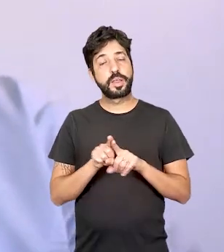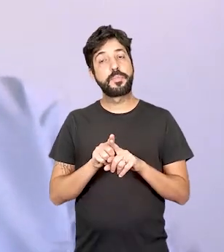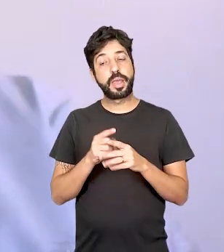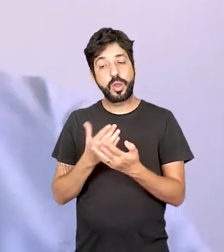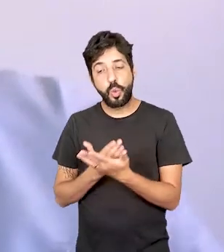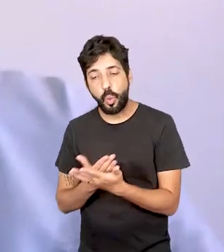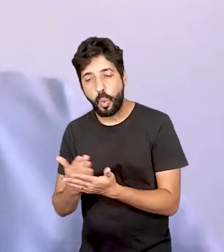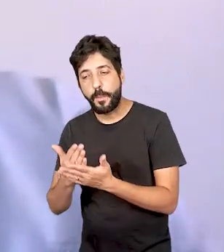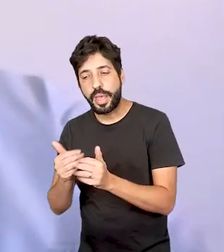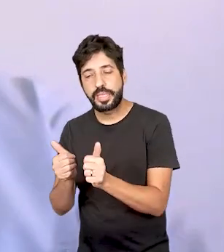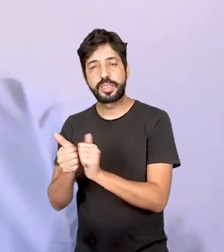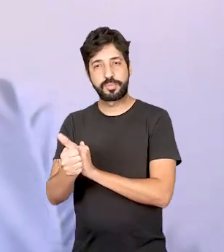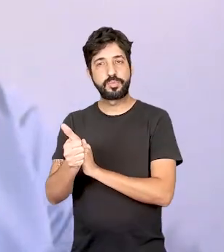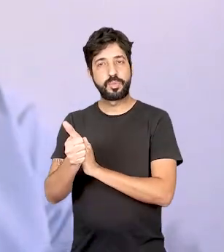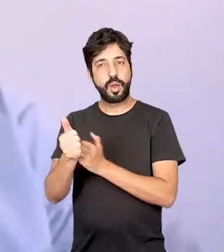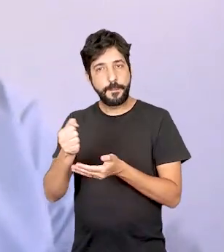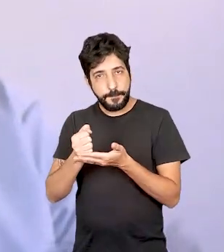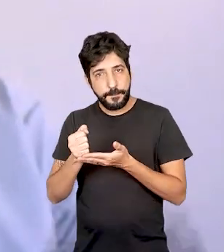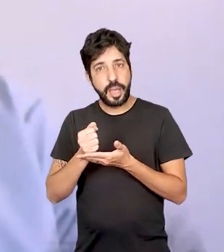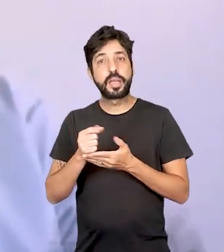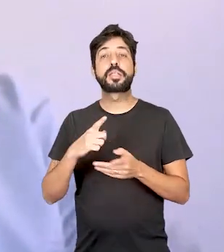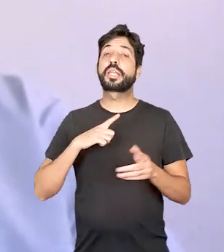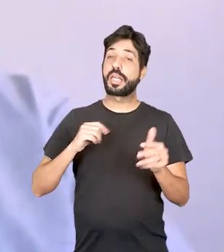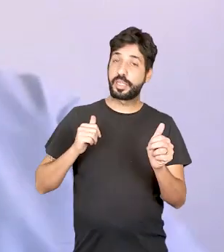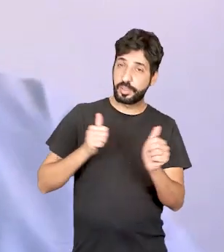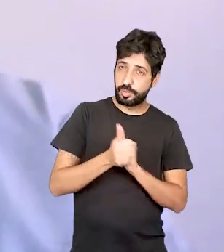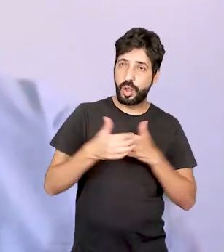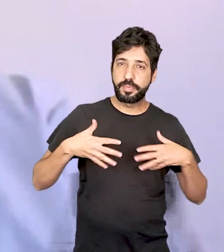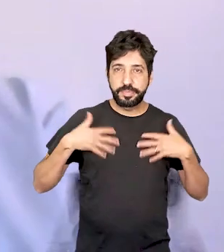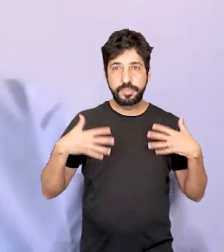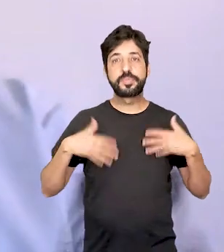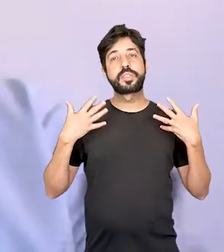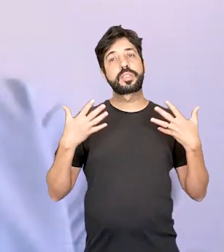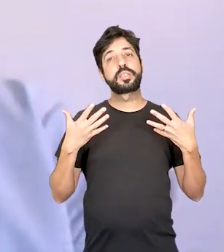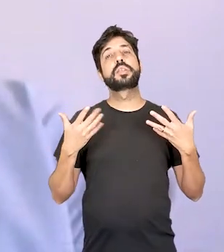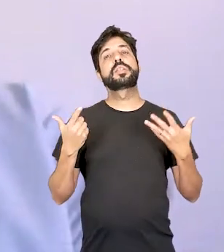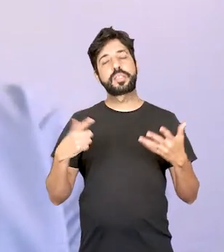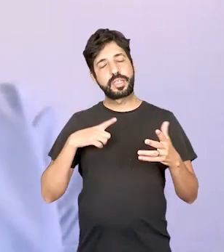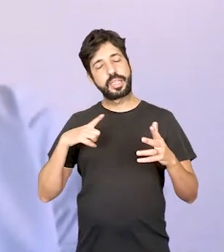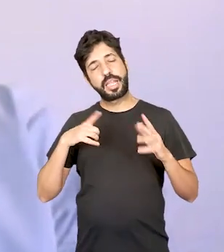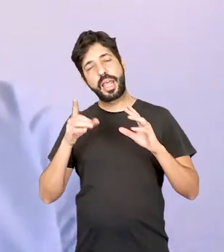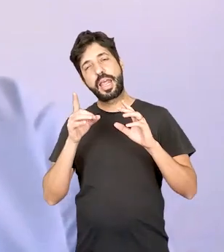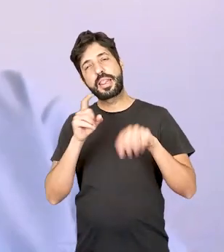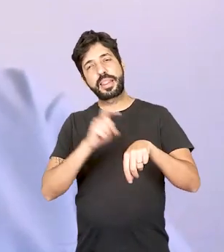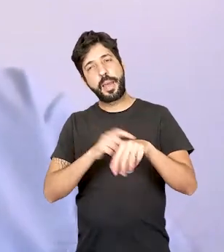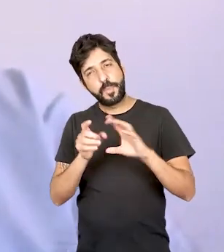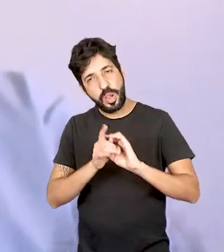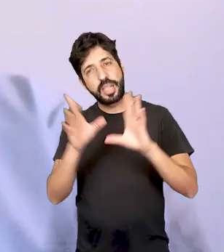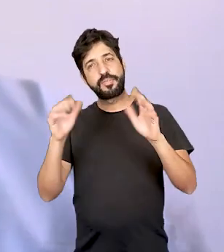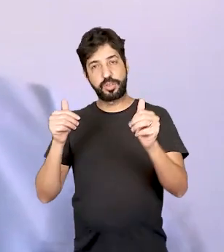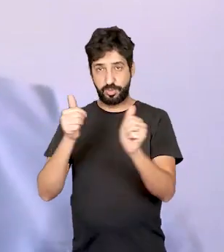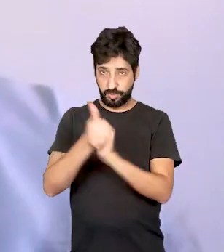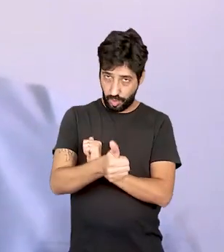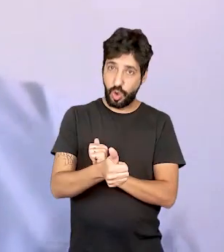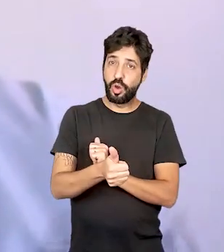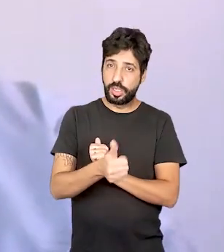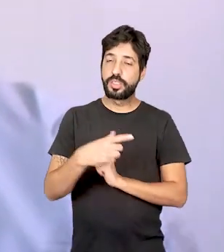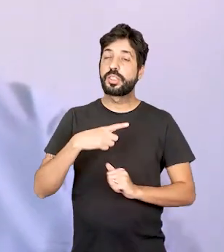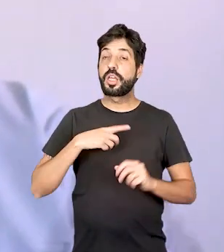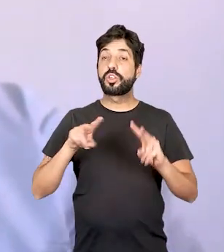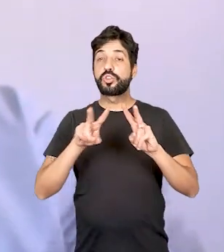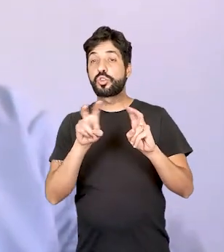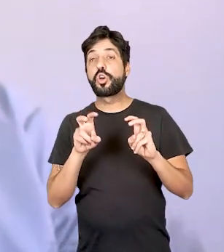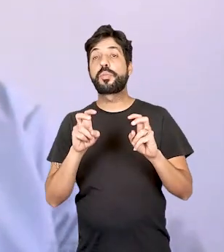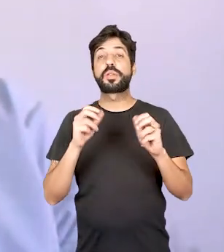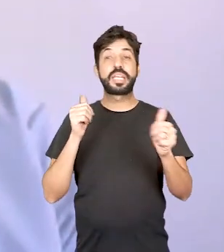com a iniciação esportiva, temos a questão dos esportes recreativos e os esportes e práticas de tempo livre, né, também trabalhamos com a questão